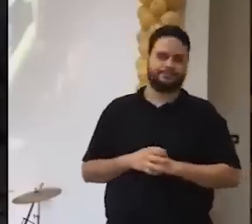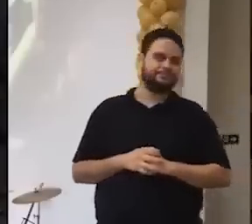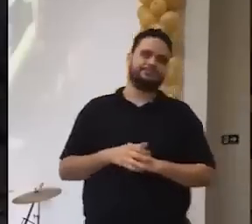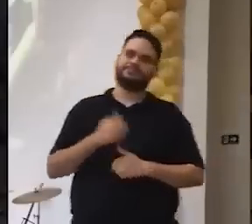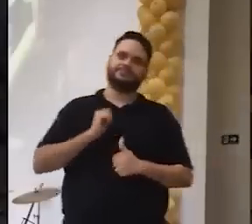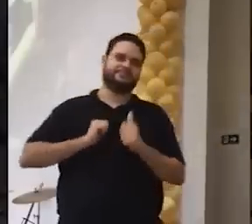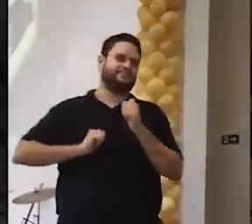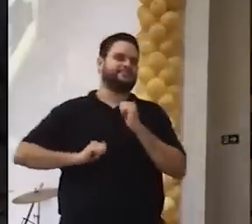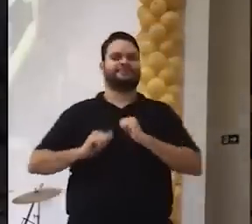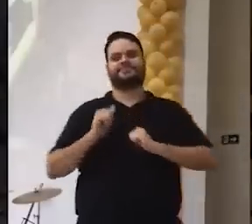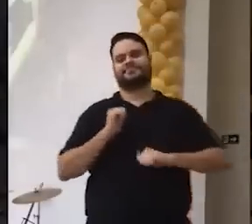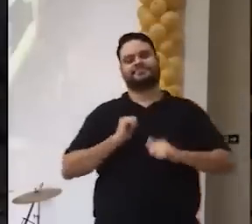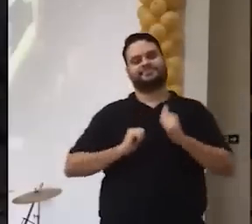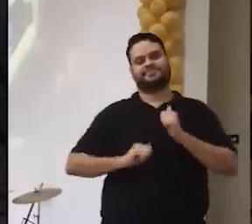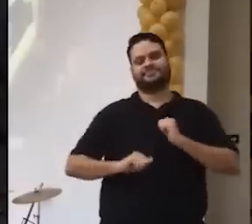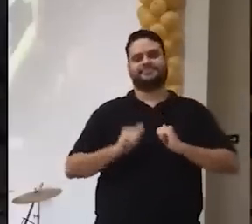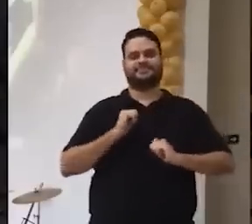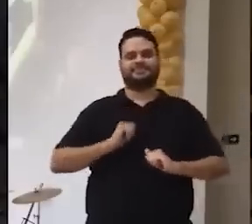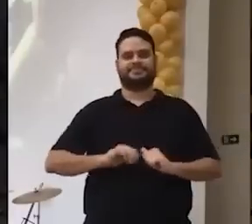Ansiedade.